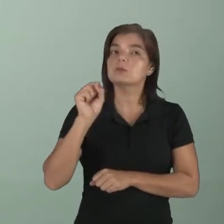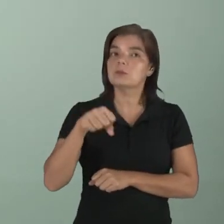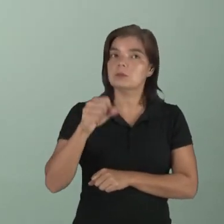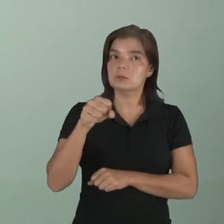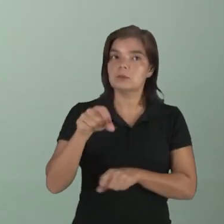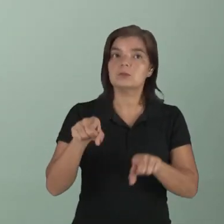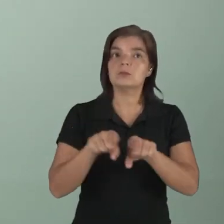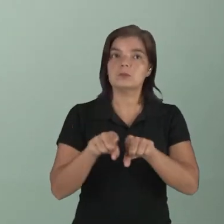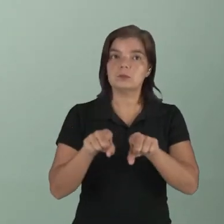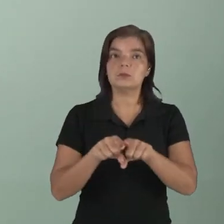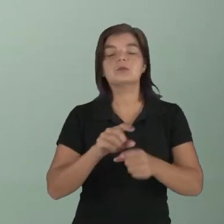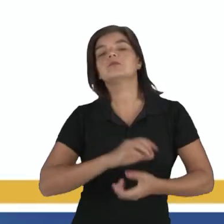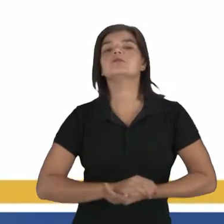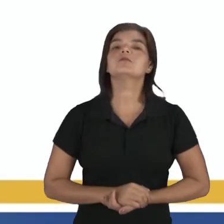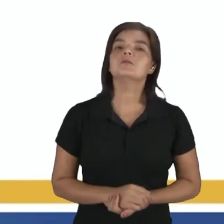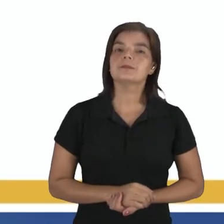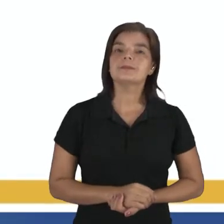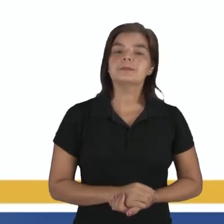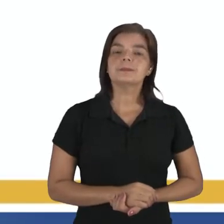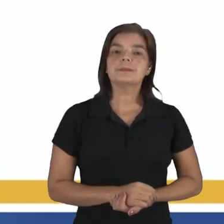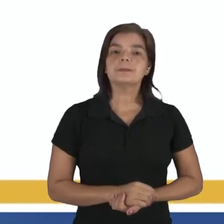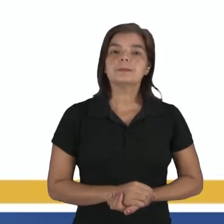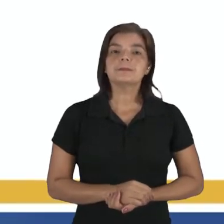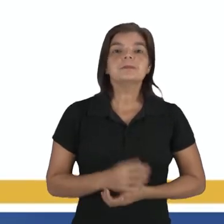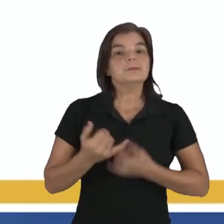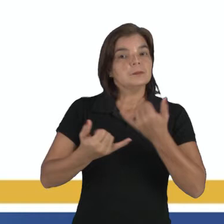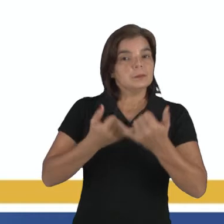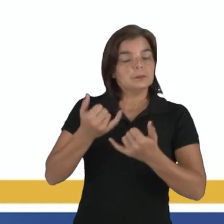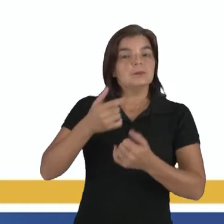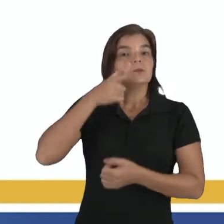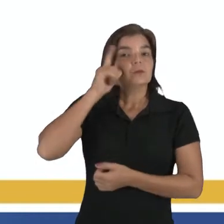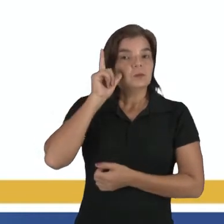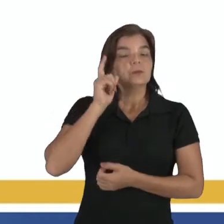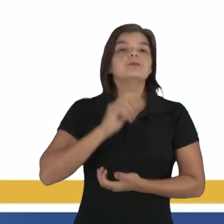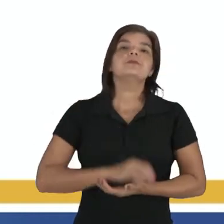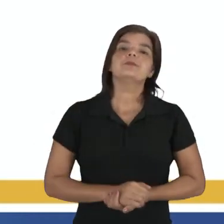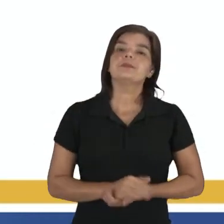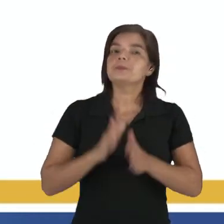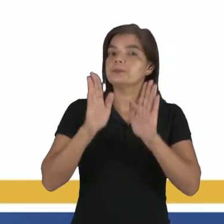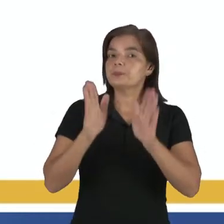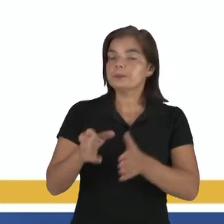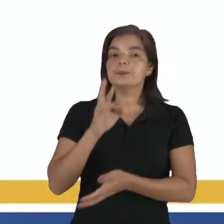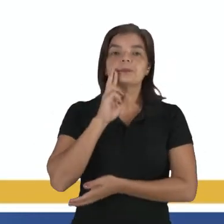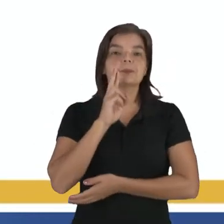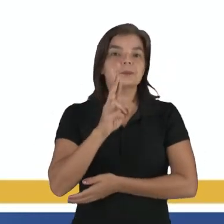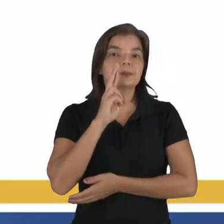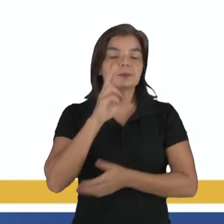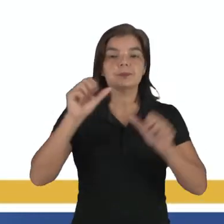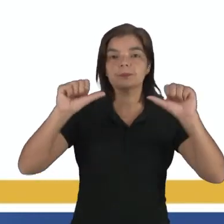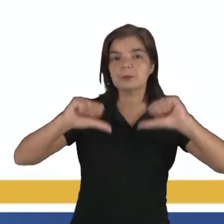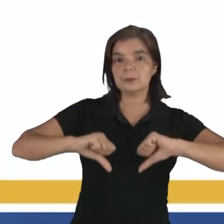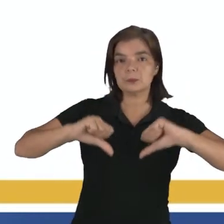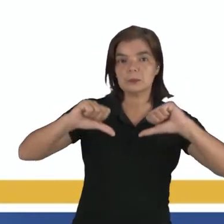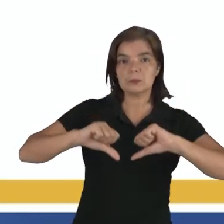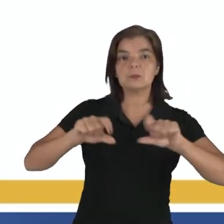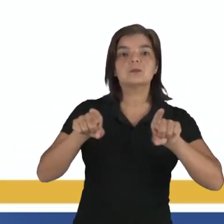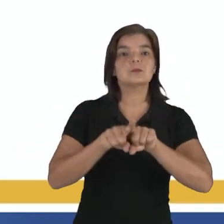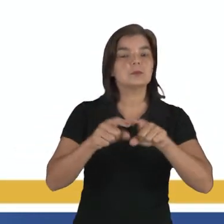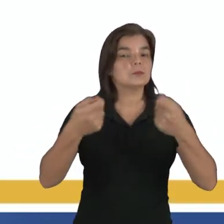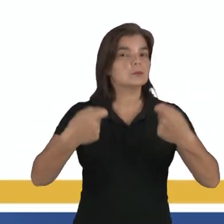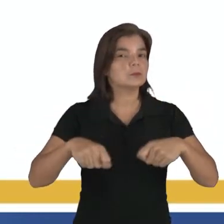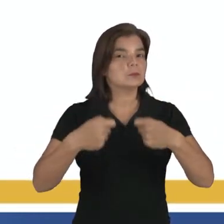I played games yesterday. Sim, eu joguei jogos ontem. Já na resposta negativa,